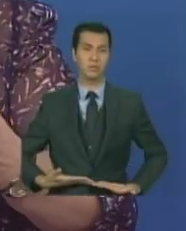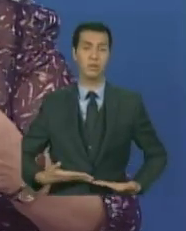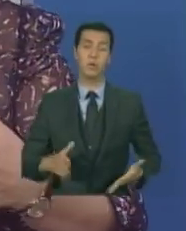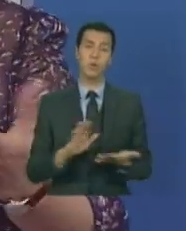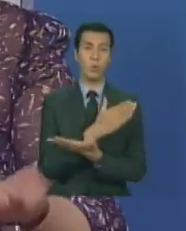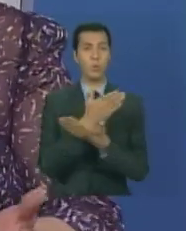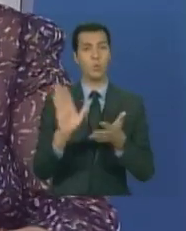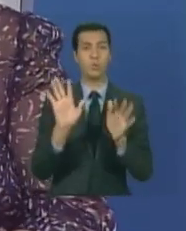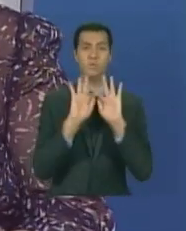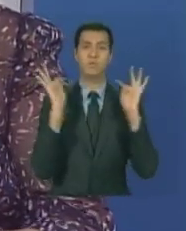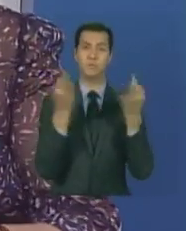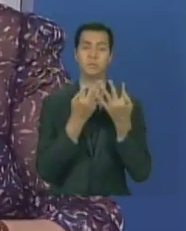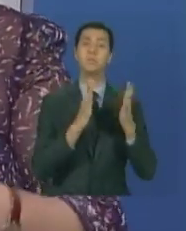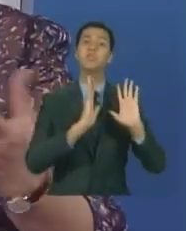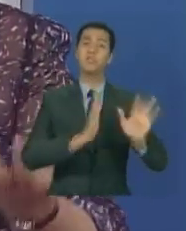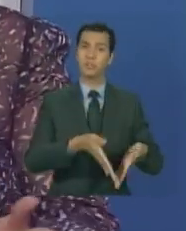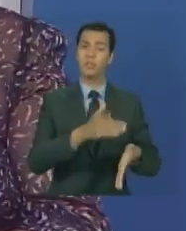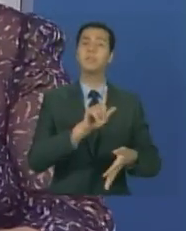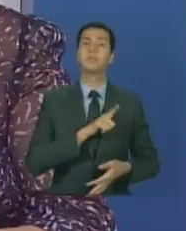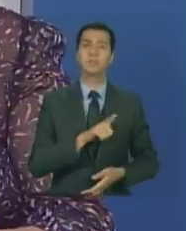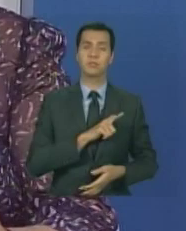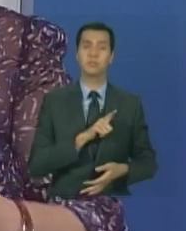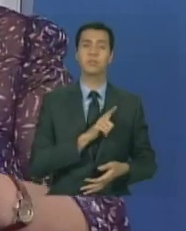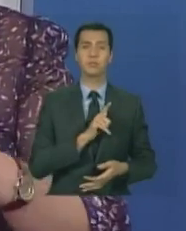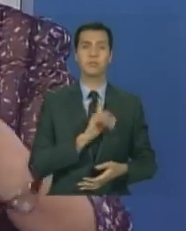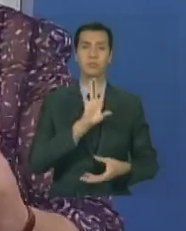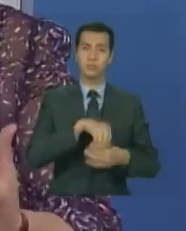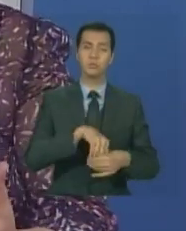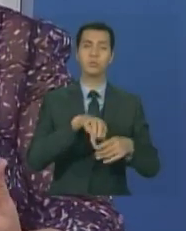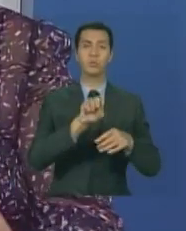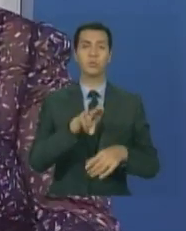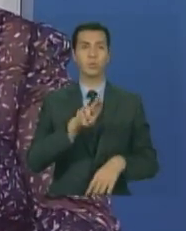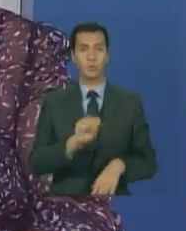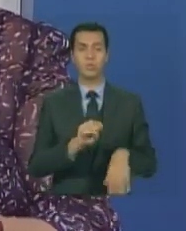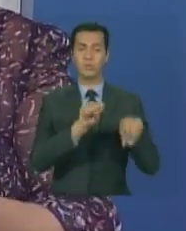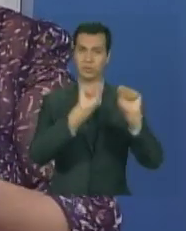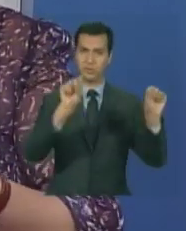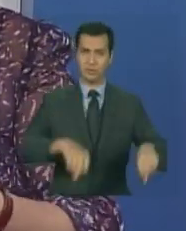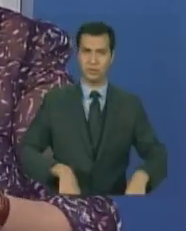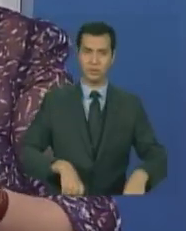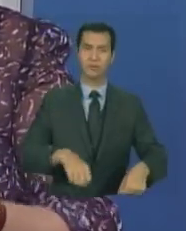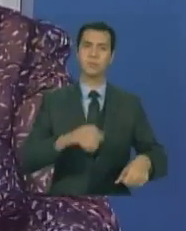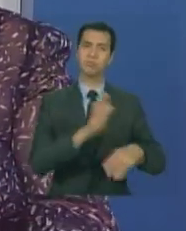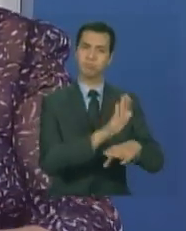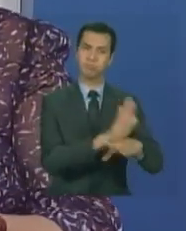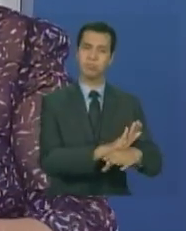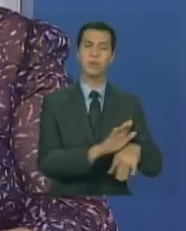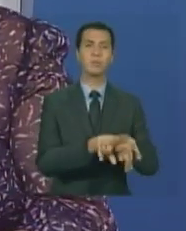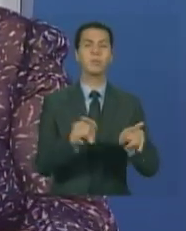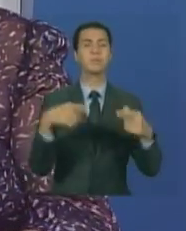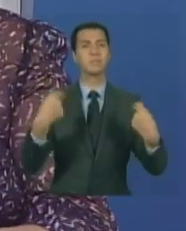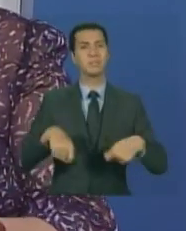já são atendidas, né, pelos sistemas, né? Agora nós precisamos estar construindo